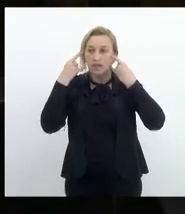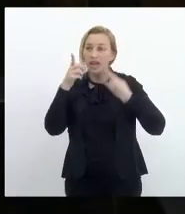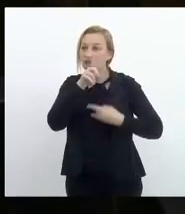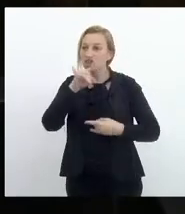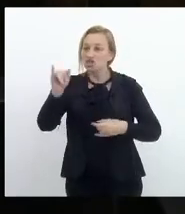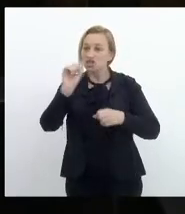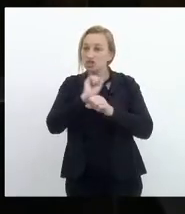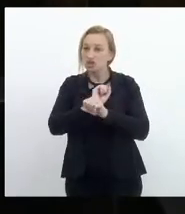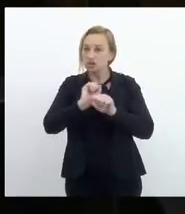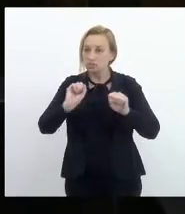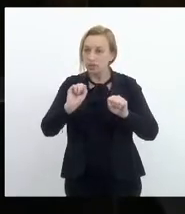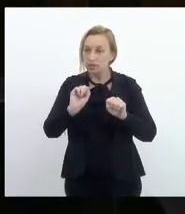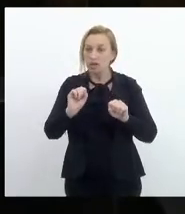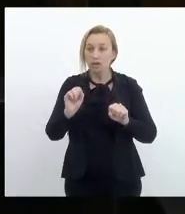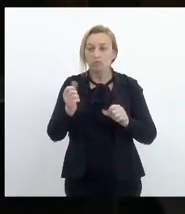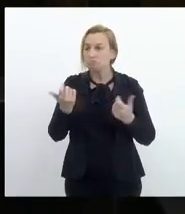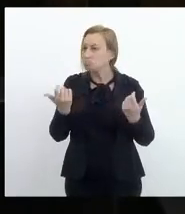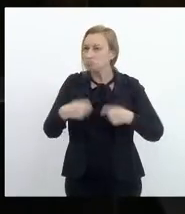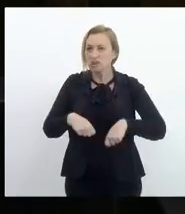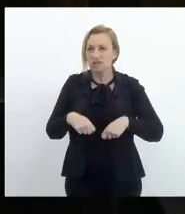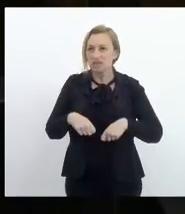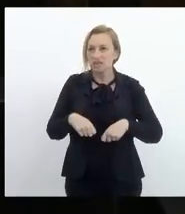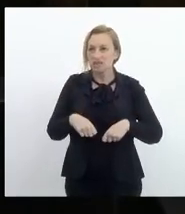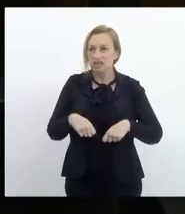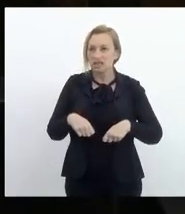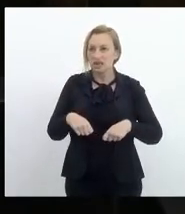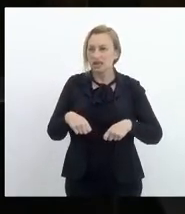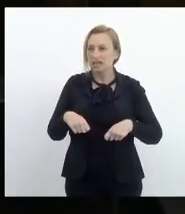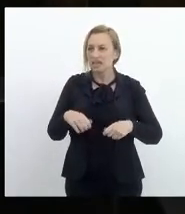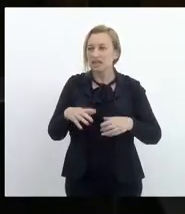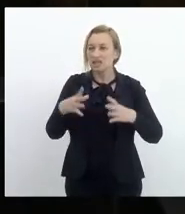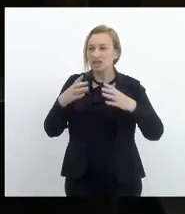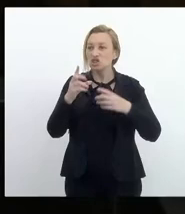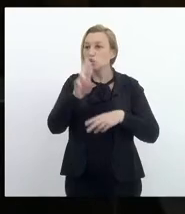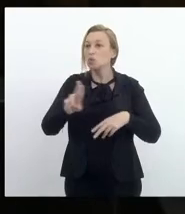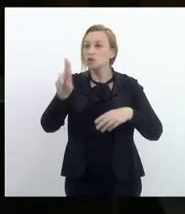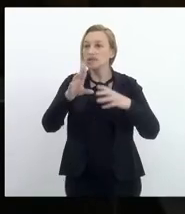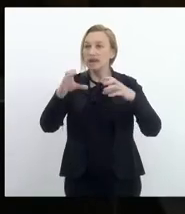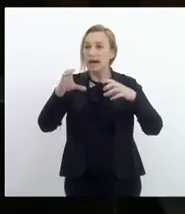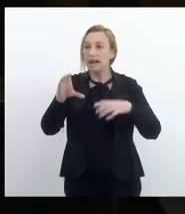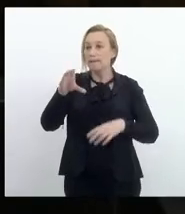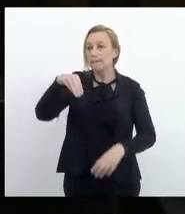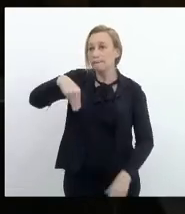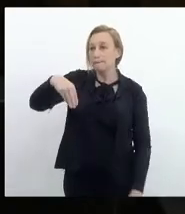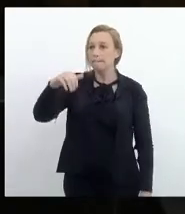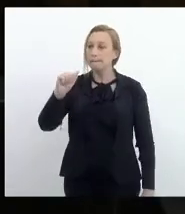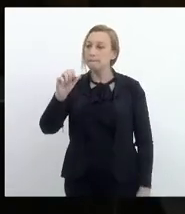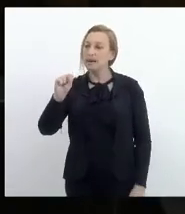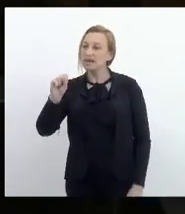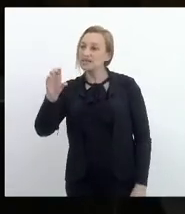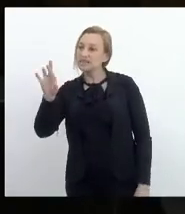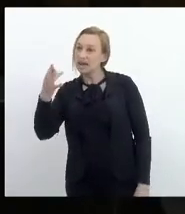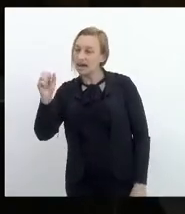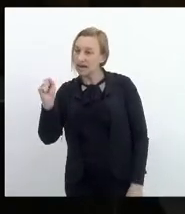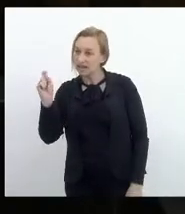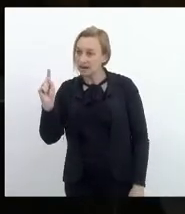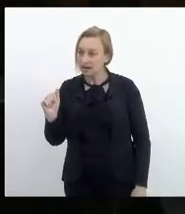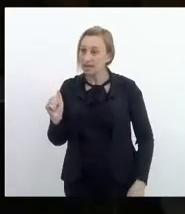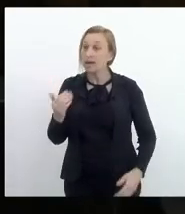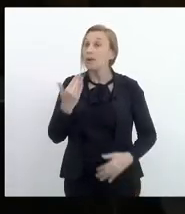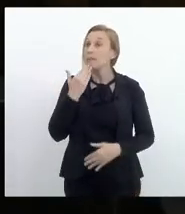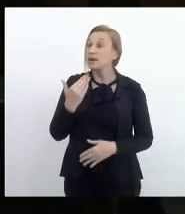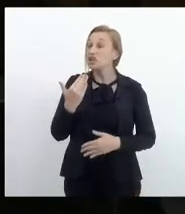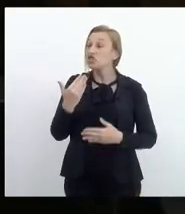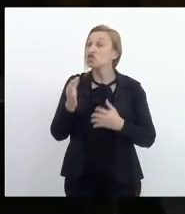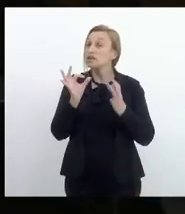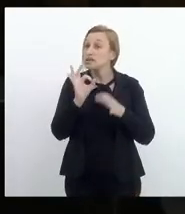Independência não precisa ninguém estar mascarado nessas manifestações até bom que todos tomem essa providência de